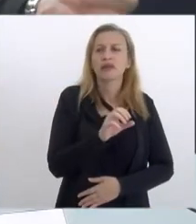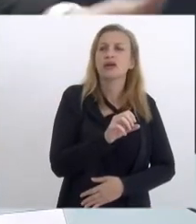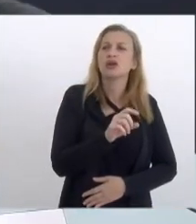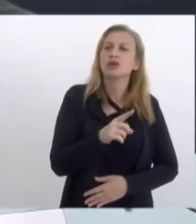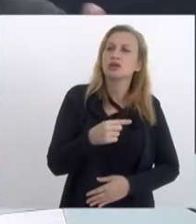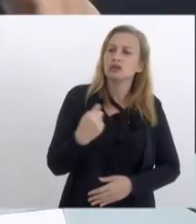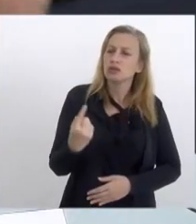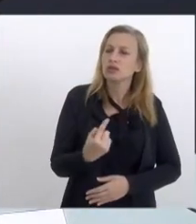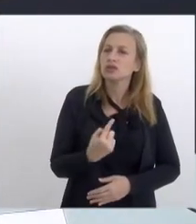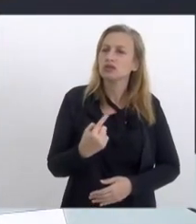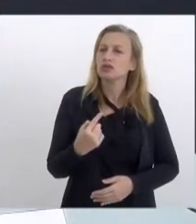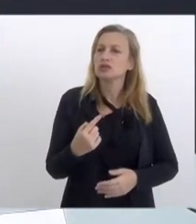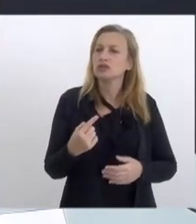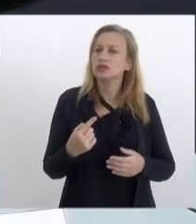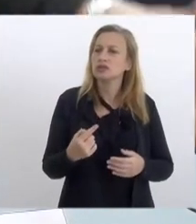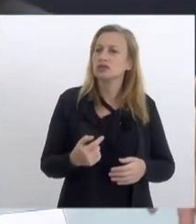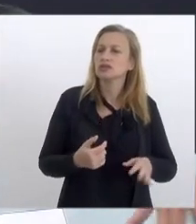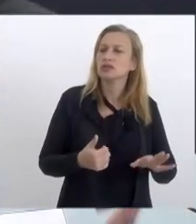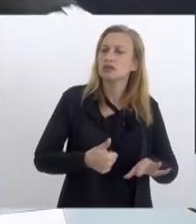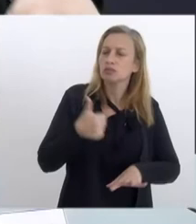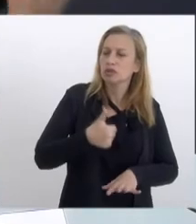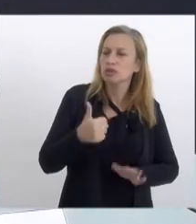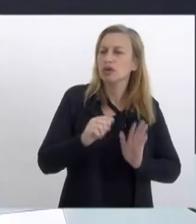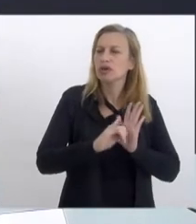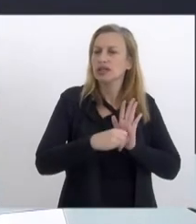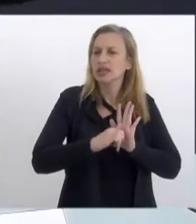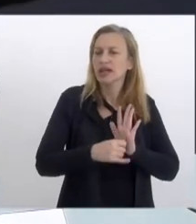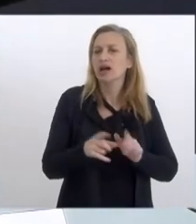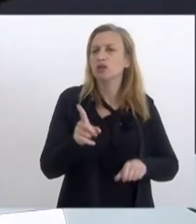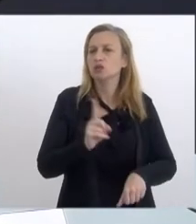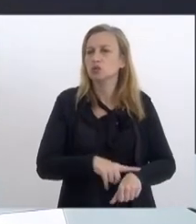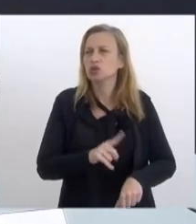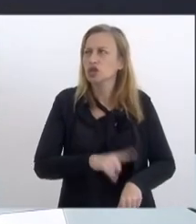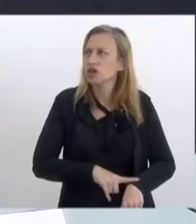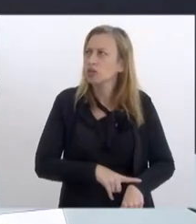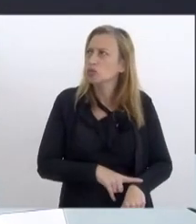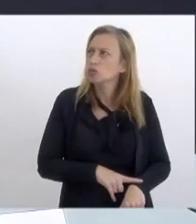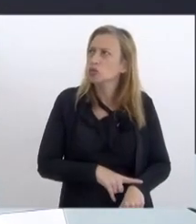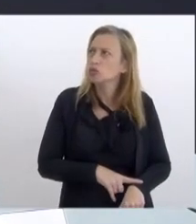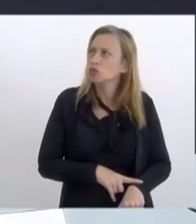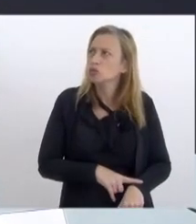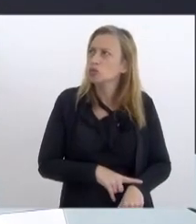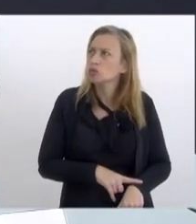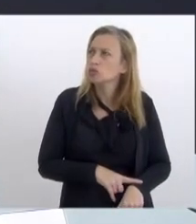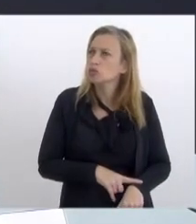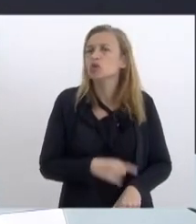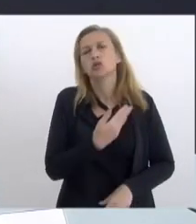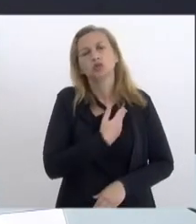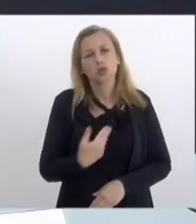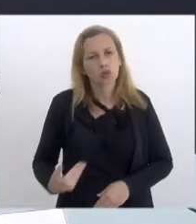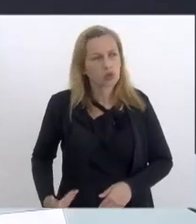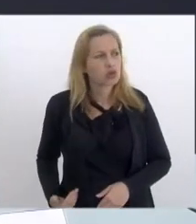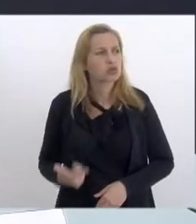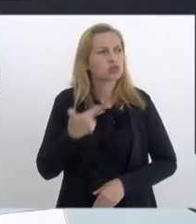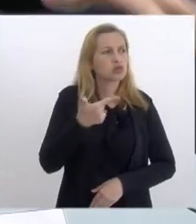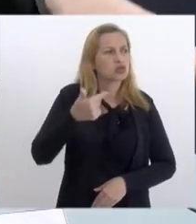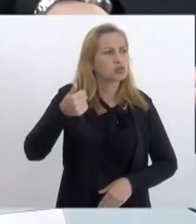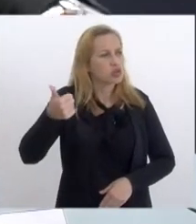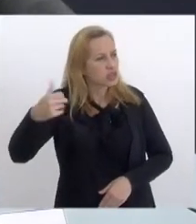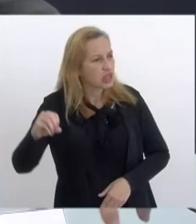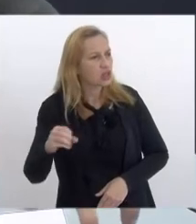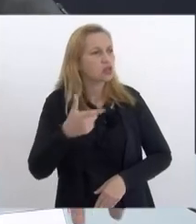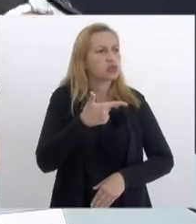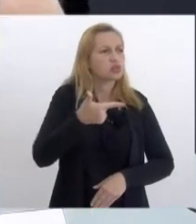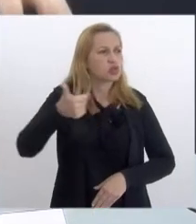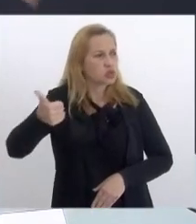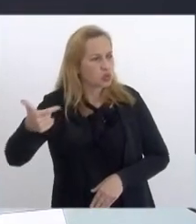gente milita, desde o primeiro edital que foi no tempo do governo 2010, 2012,